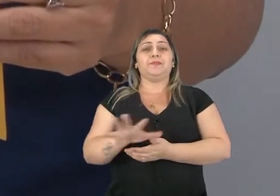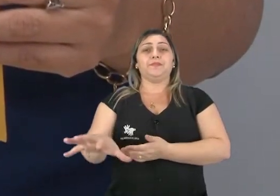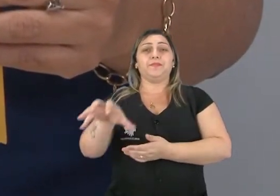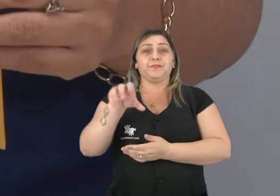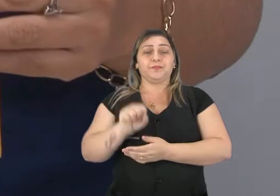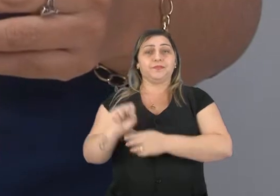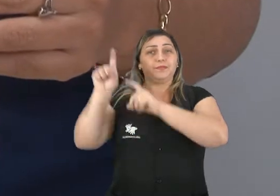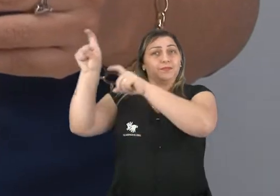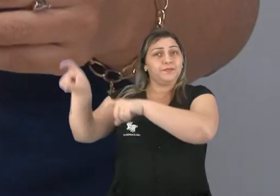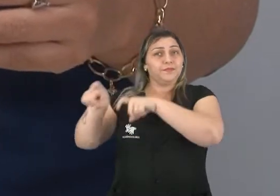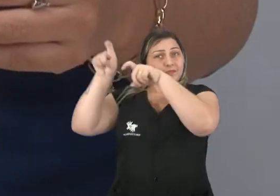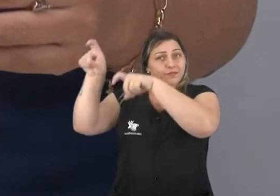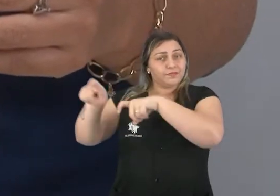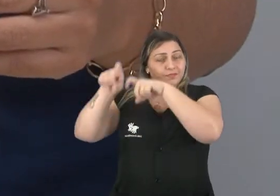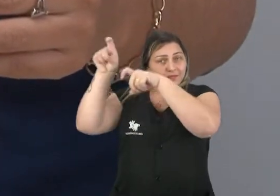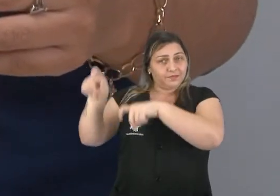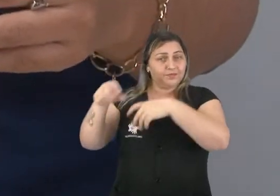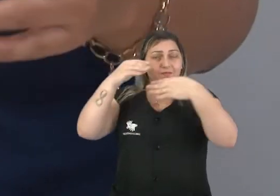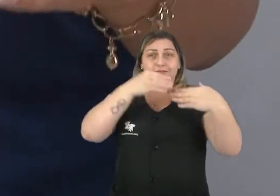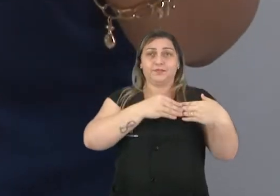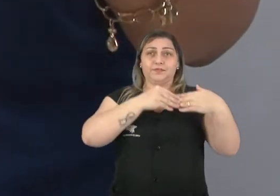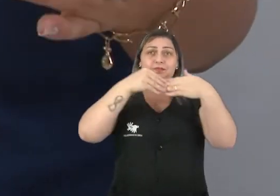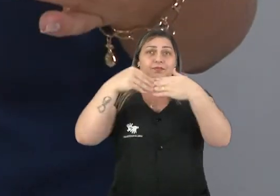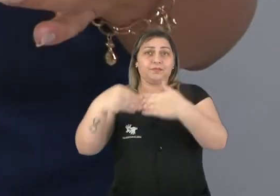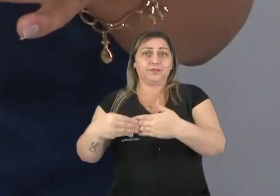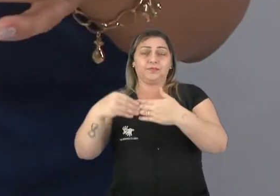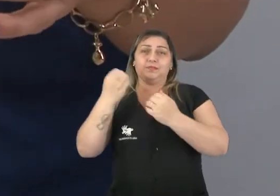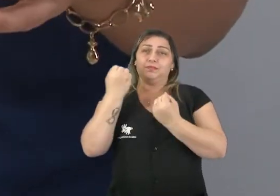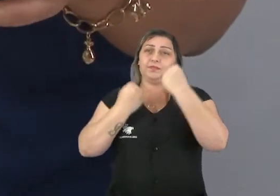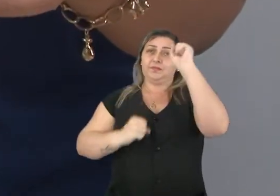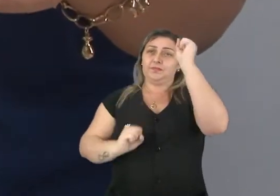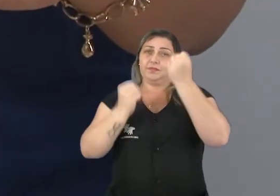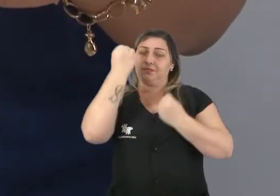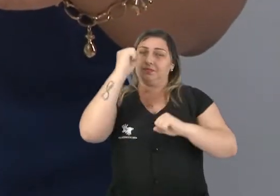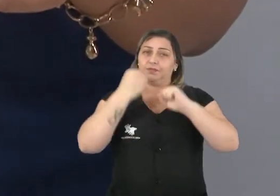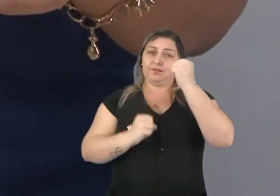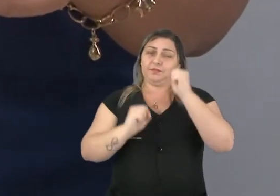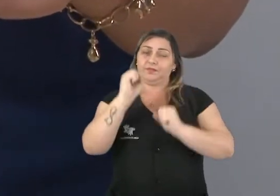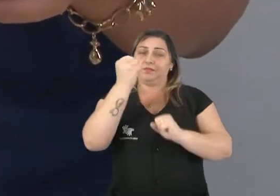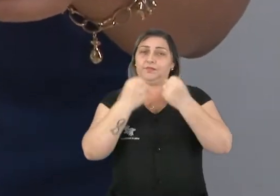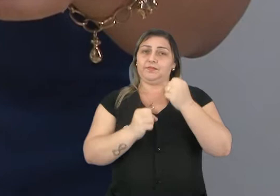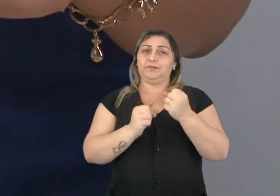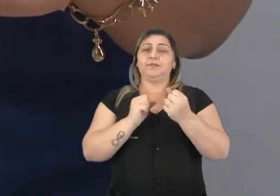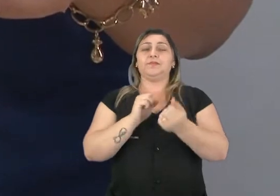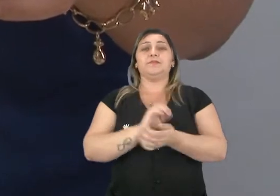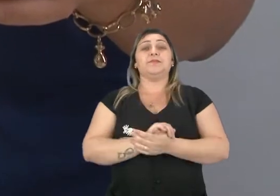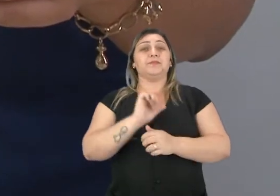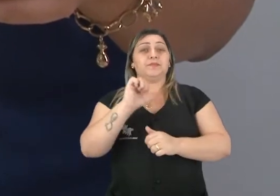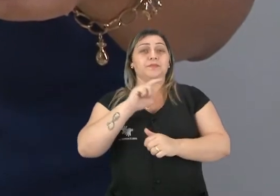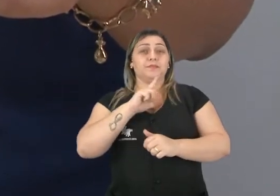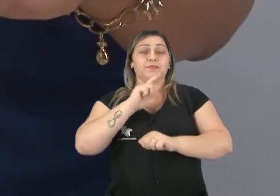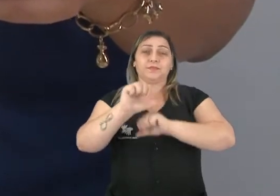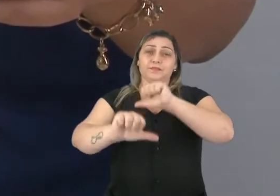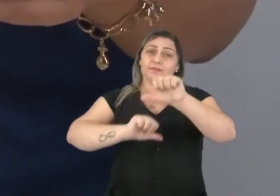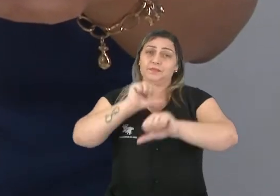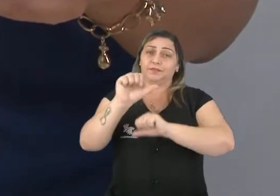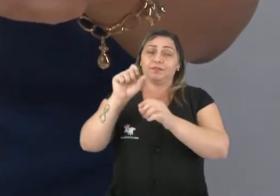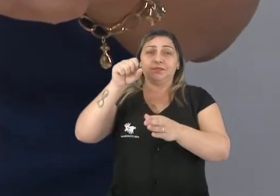do campo, lá da onde ele está sendo, né, produzido, onde ele foi